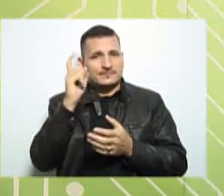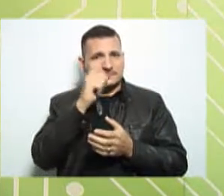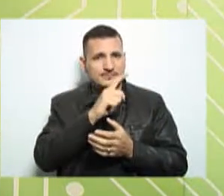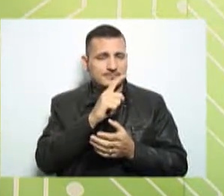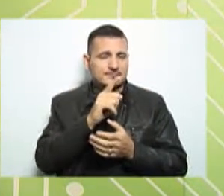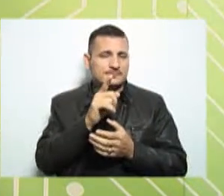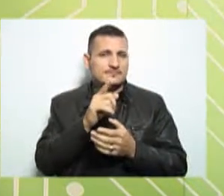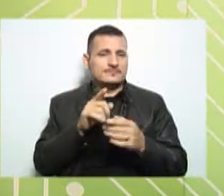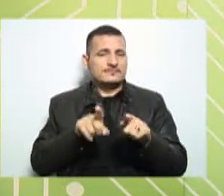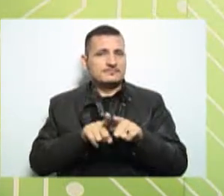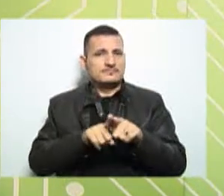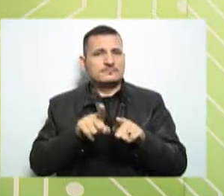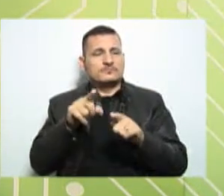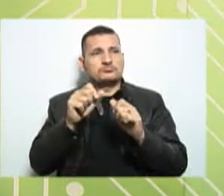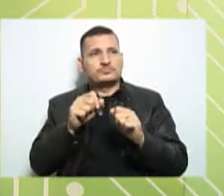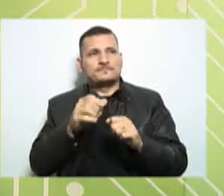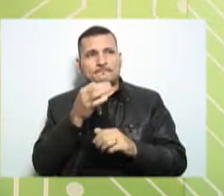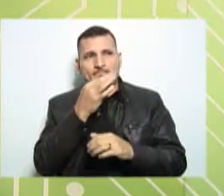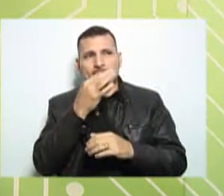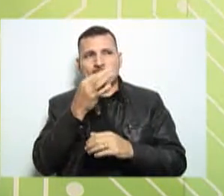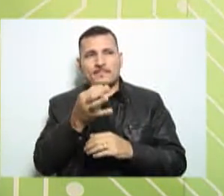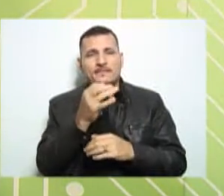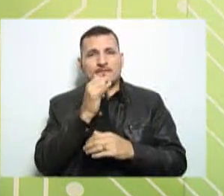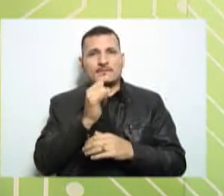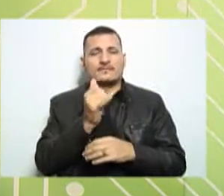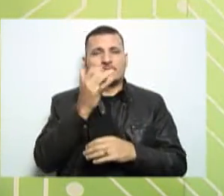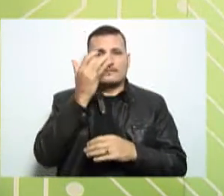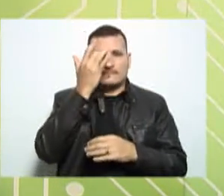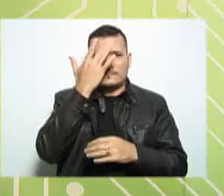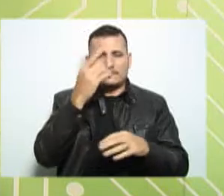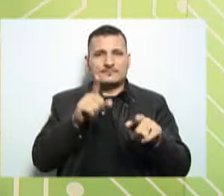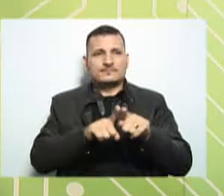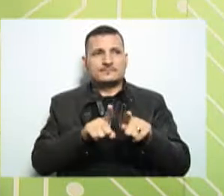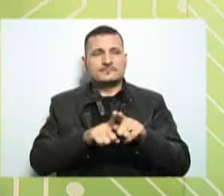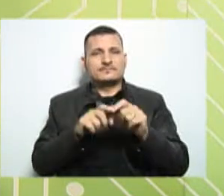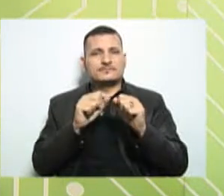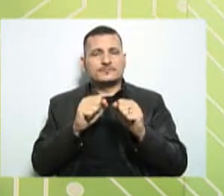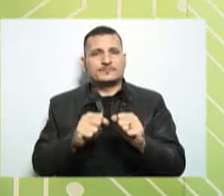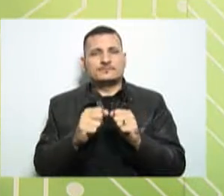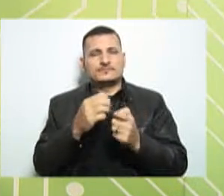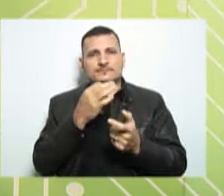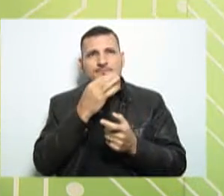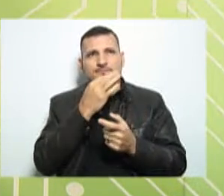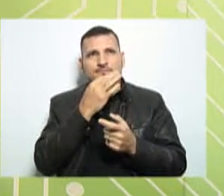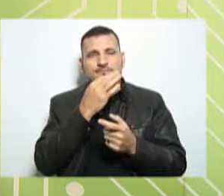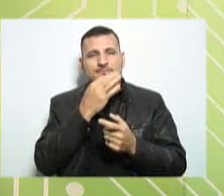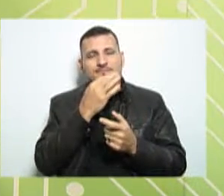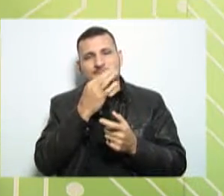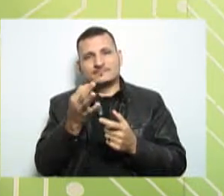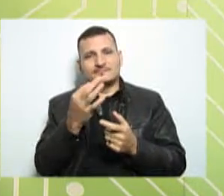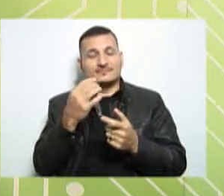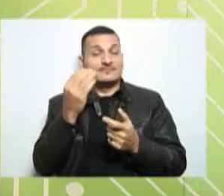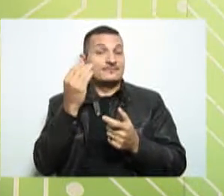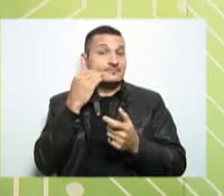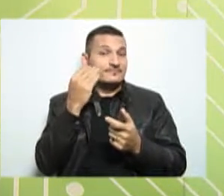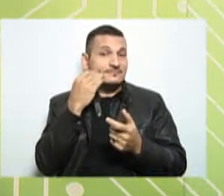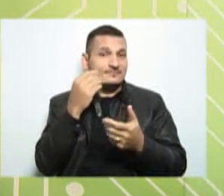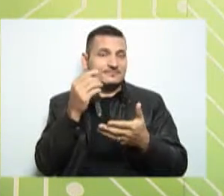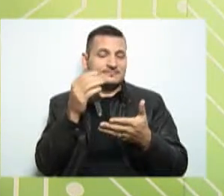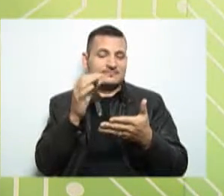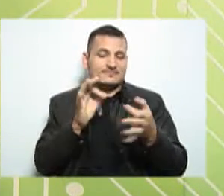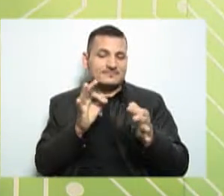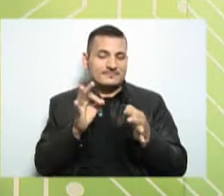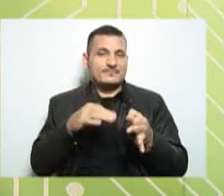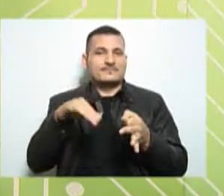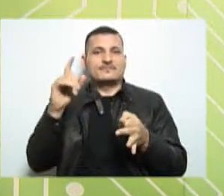vocês podem falar. Se estava fácil, também falem que vamos dar uma dificuldade, vamos tentar fazer uma mais difícil. Estou